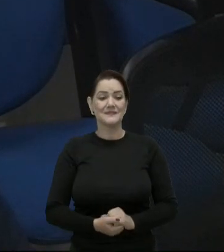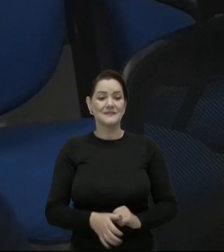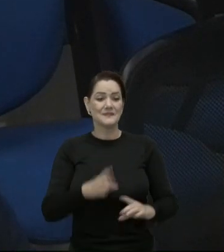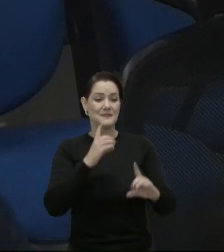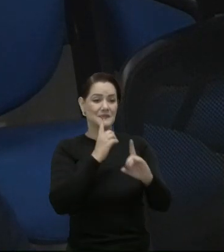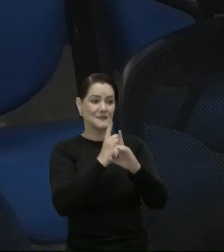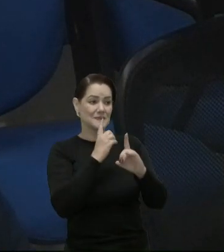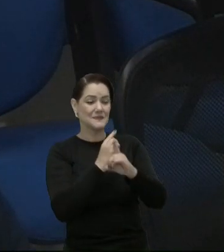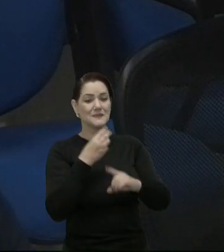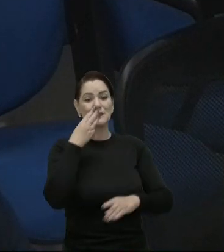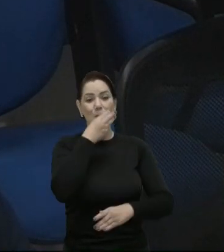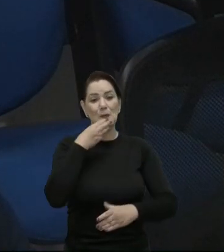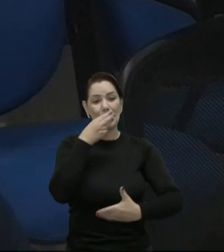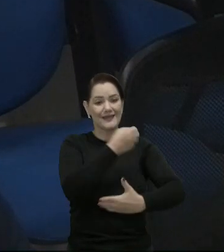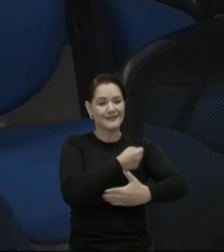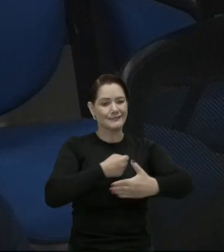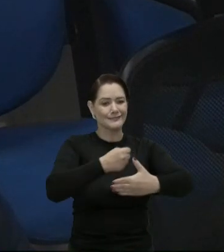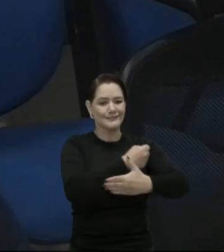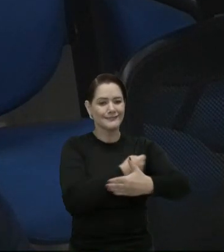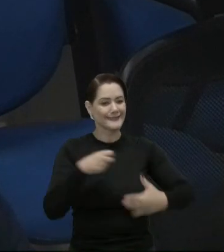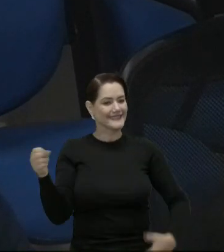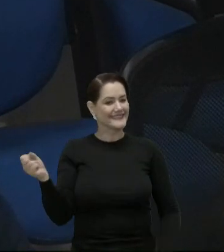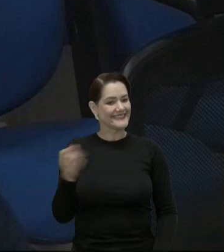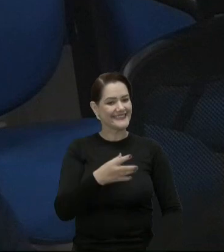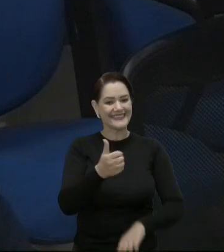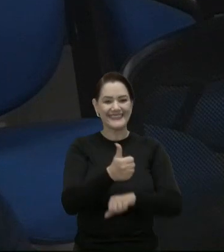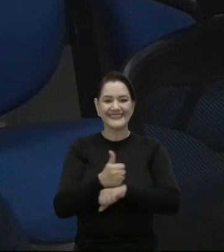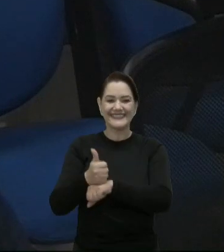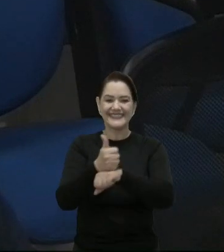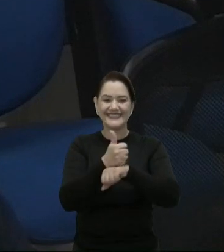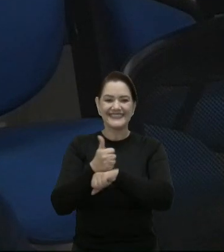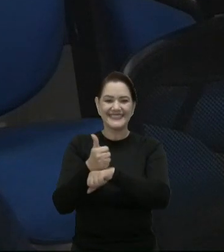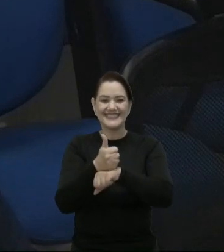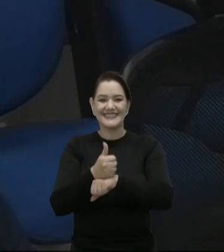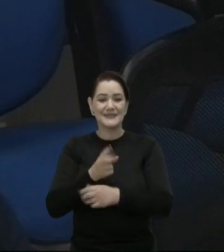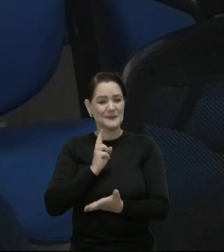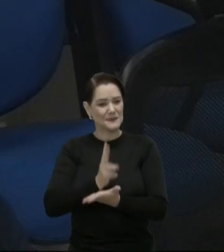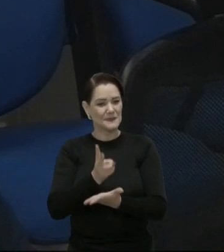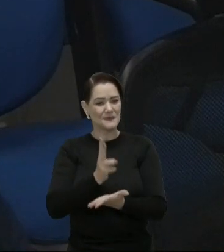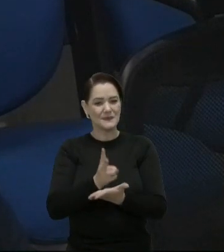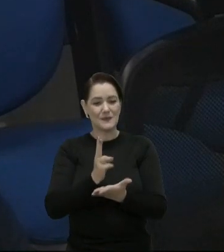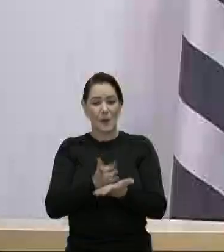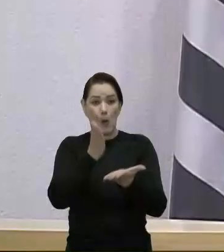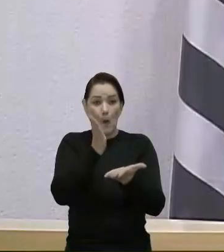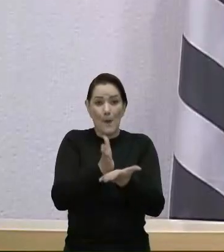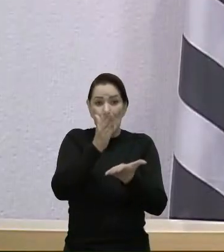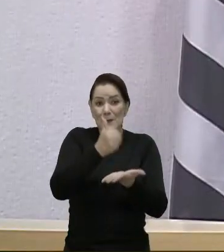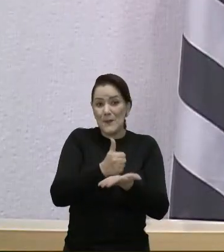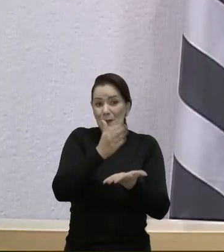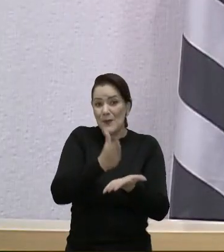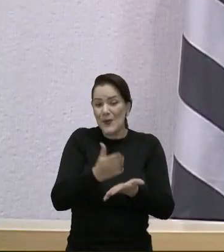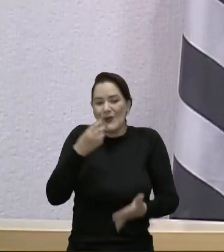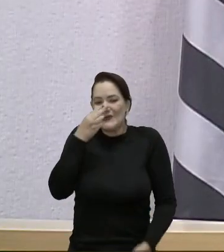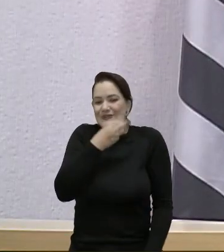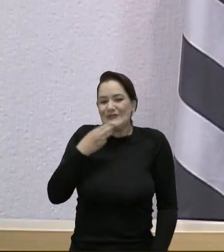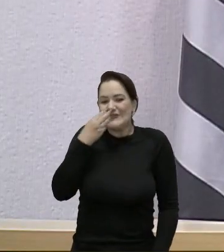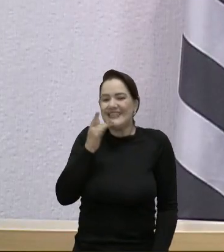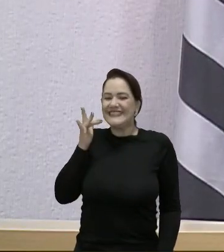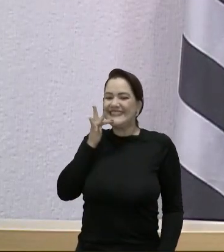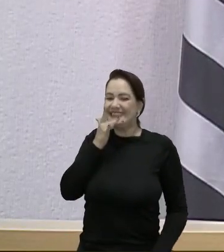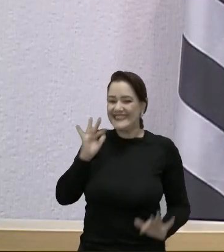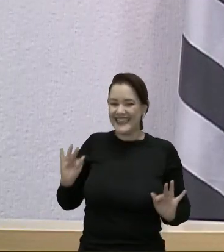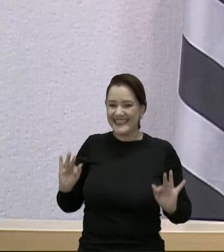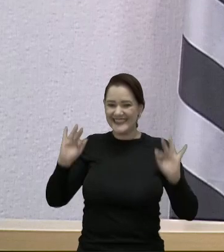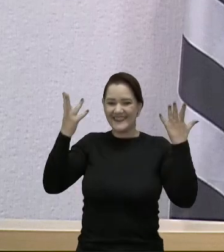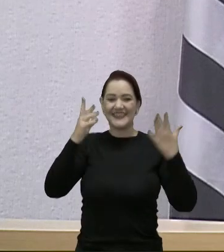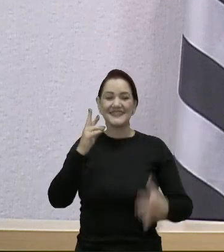na confeitaria uma nova profissão. Que você continue fazendo bolos, doces, tudo de gostoso para nós, em festas, restaurantes,